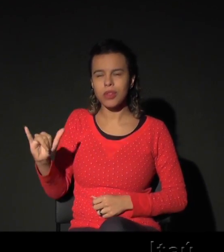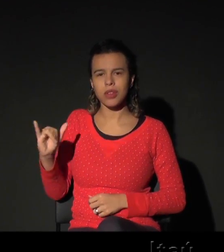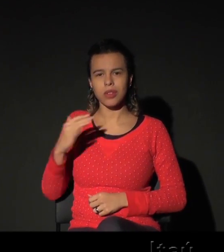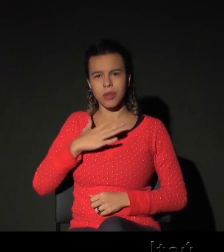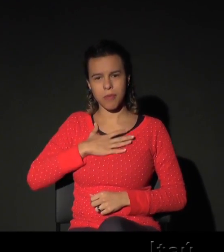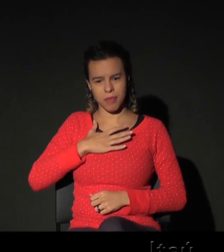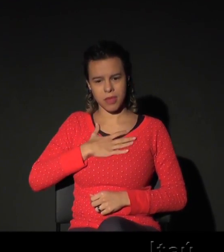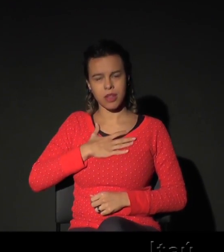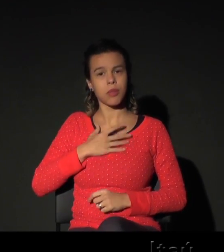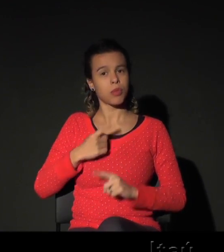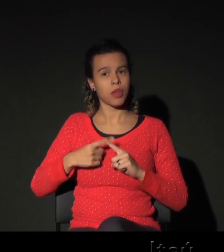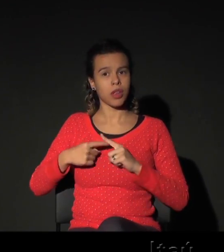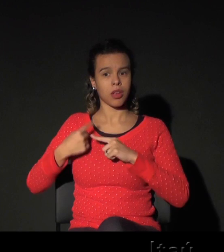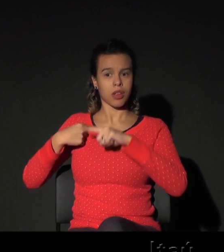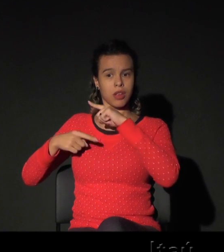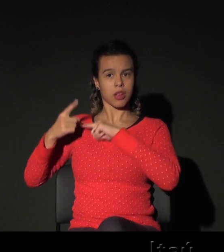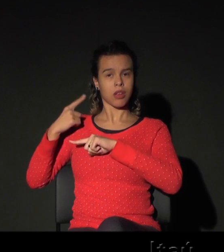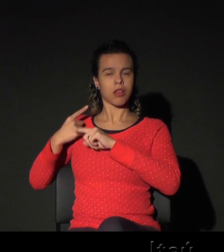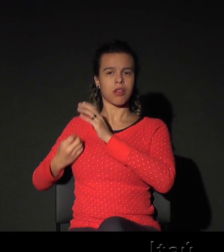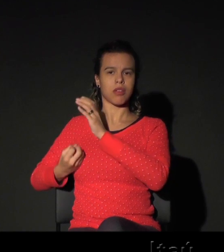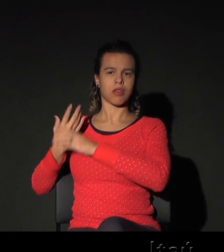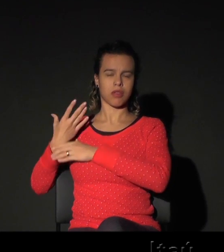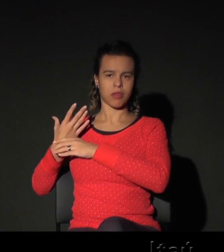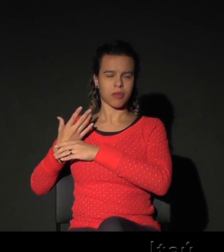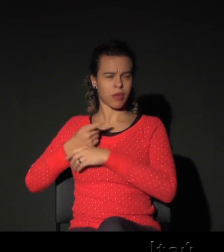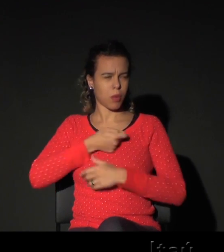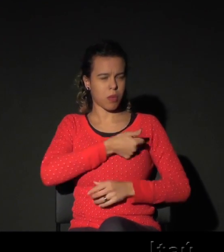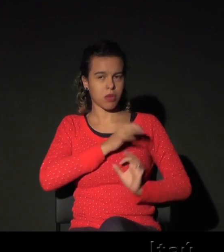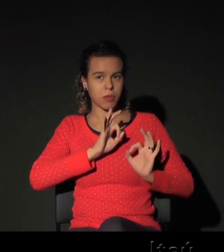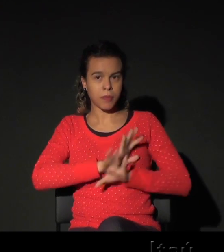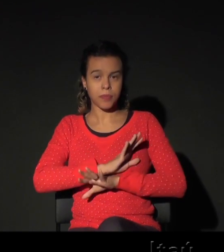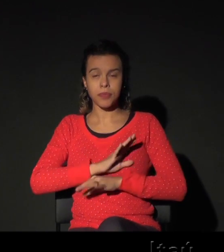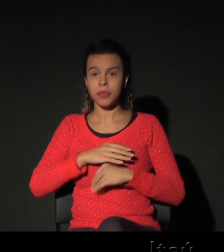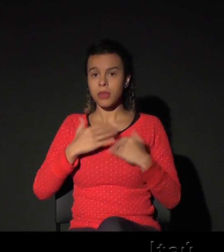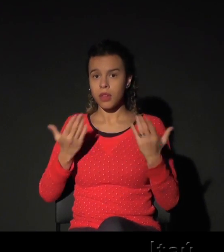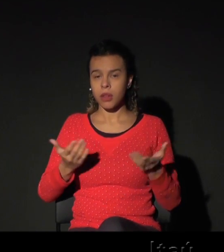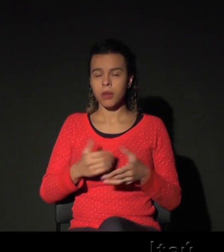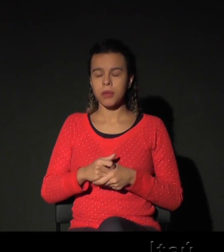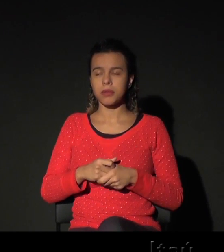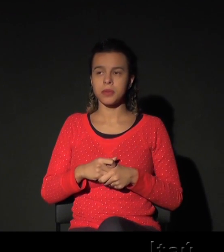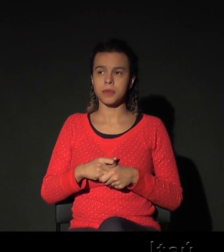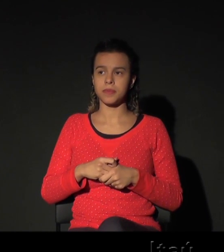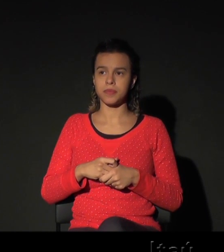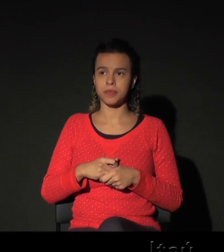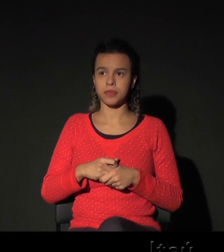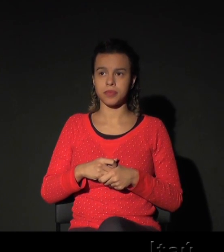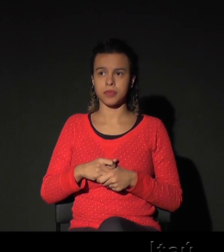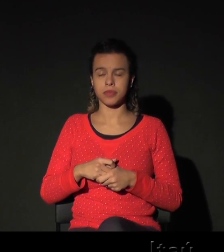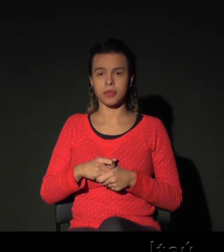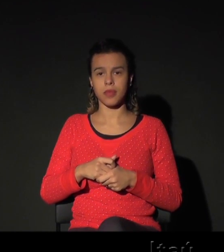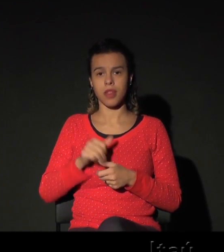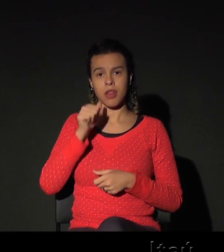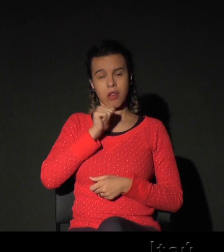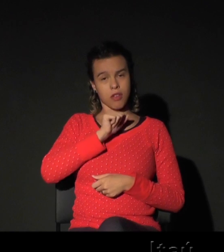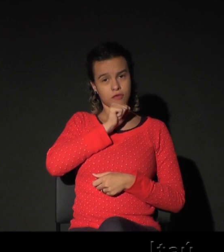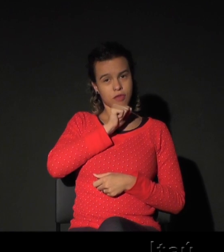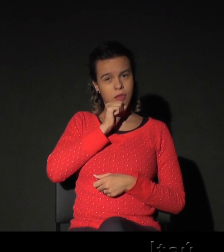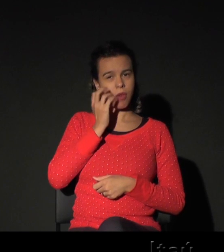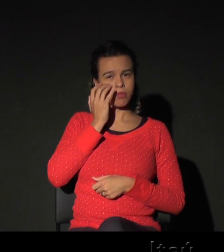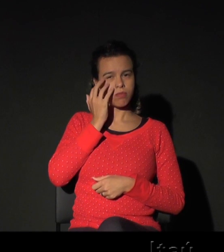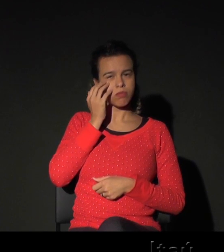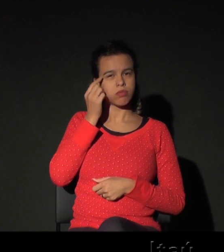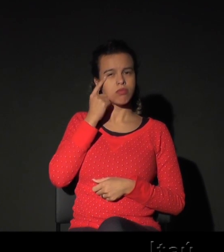de uma raiz já vou terminar Então a partir das Lágrimas dessa